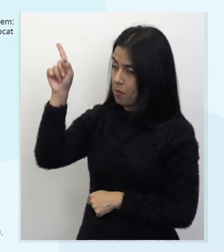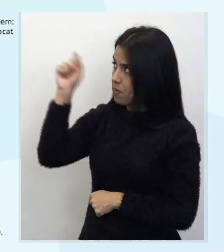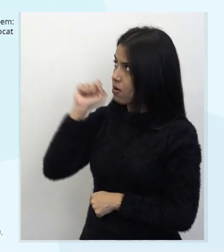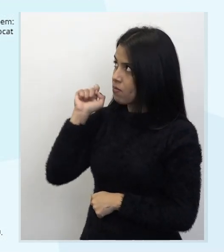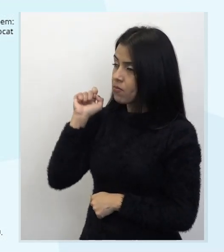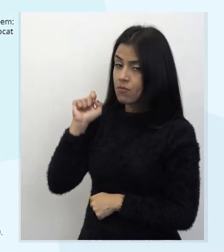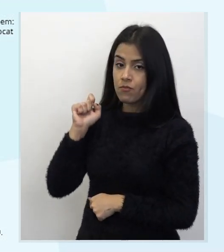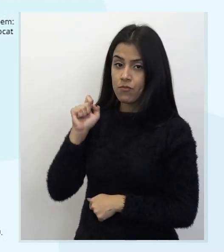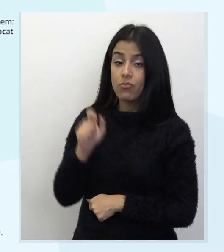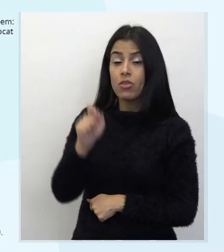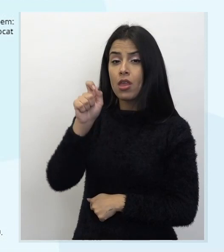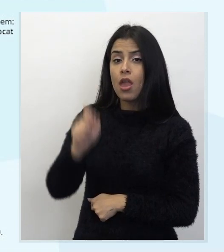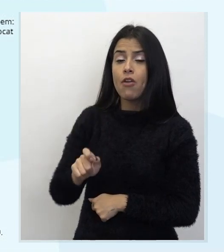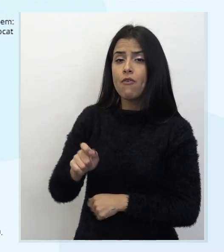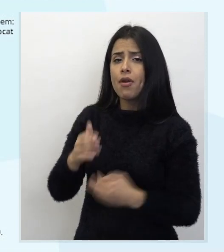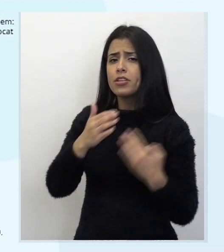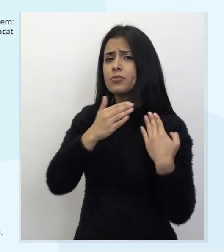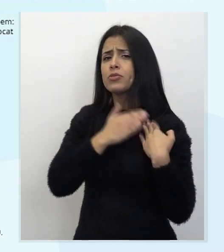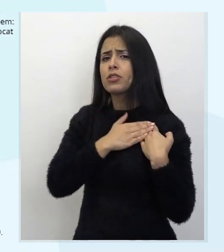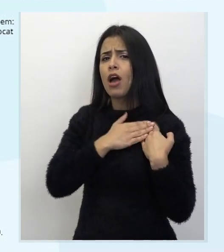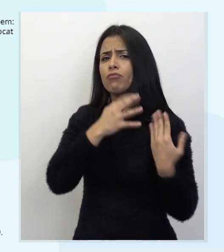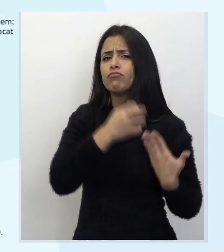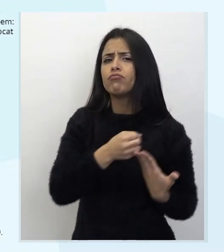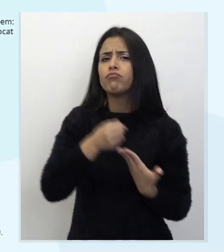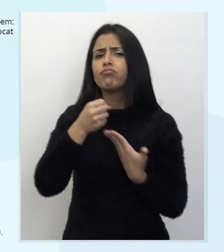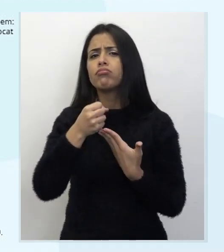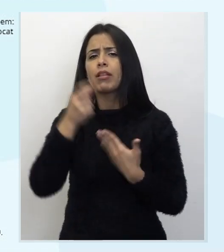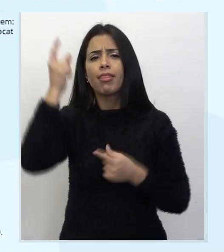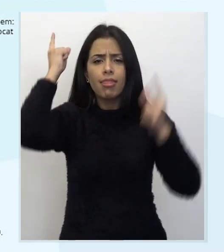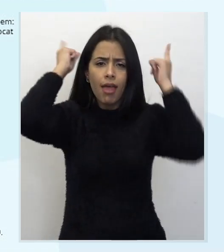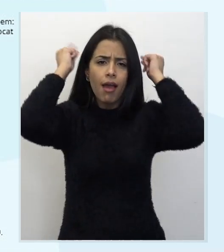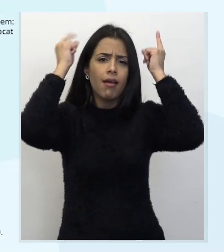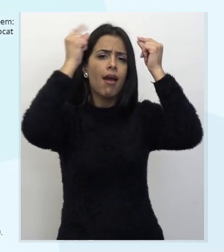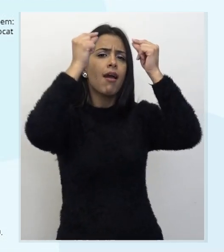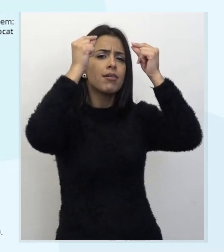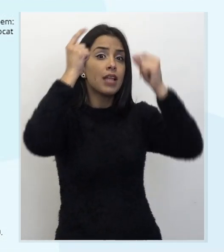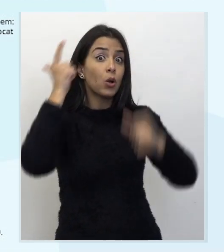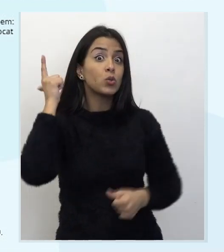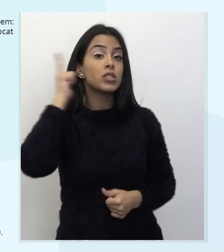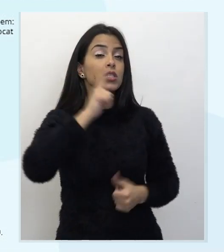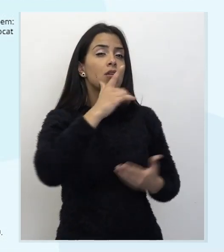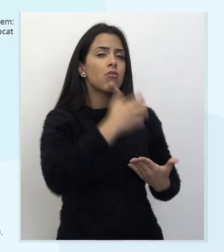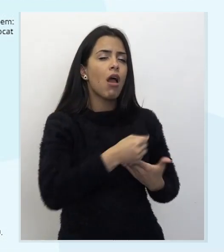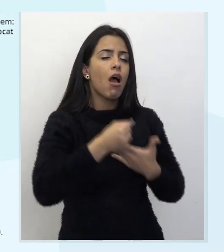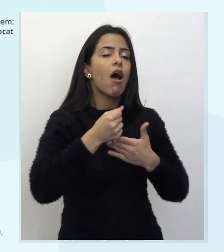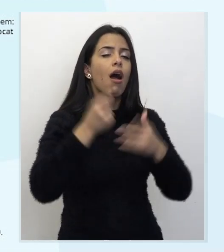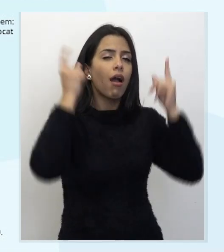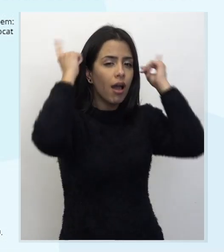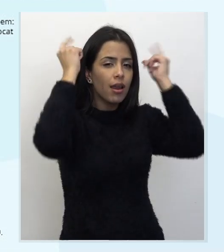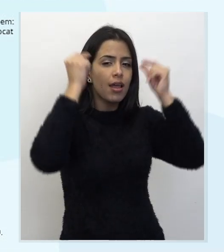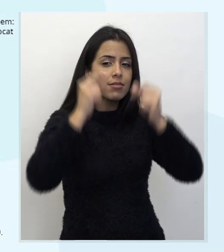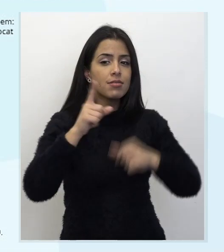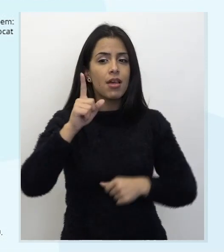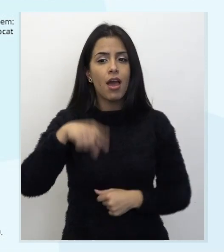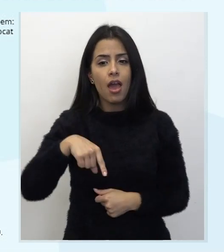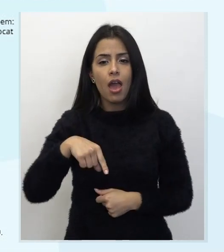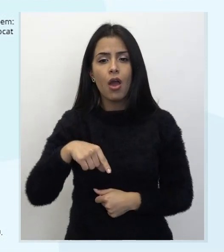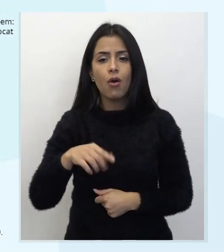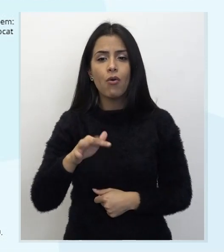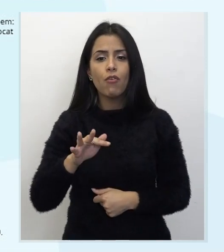responsável pela conquista da Grécia foi o rei Filipe II, que é o pai de Alexandre. E isso aconteceu no ano